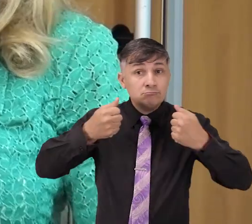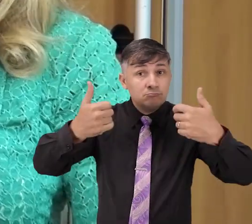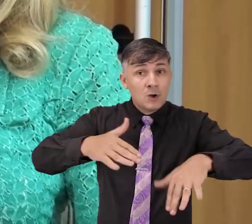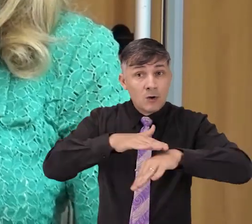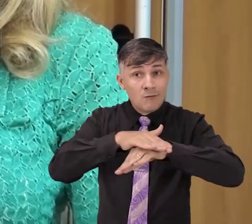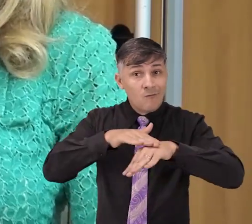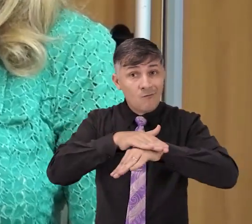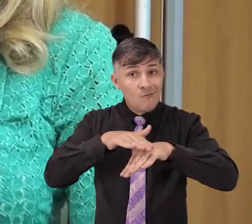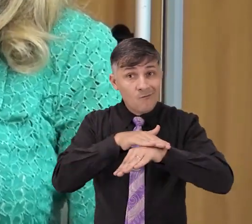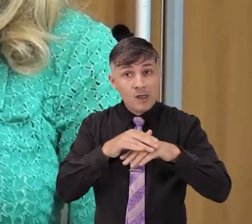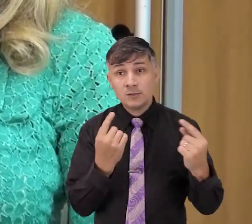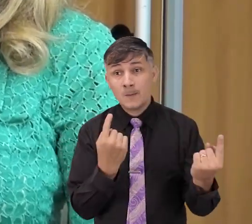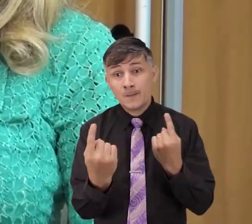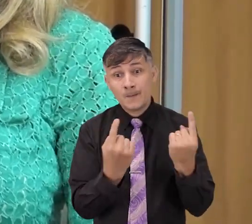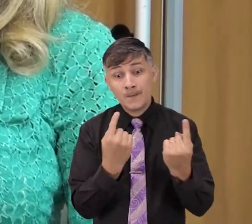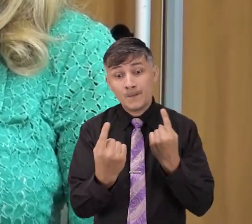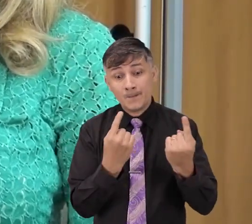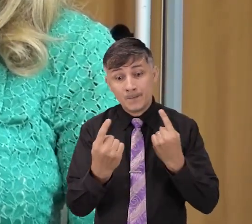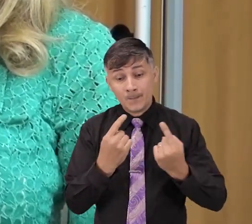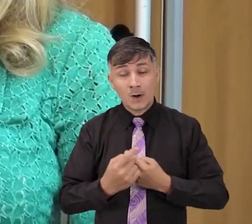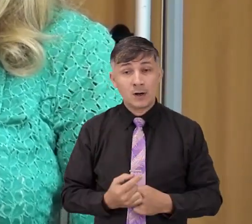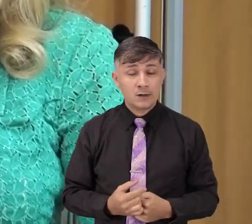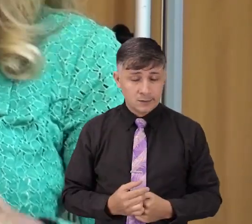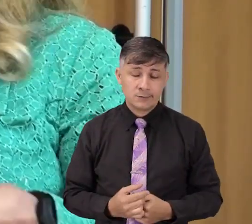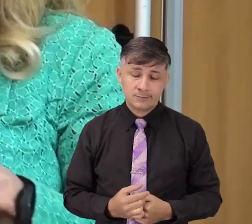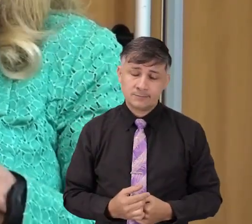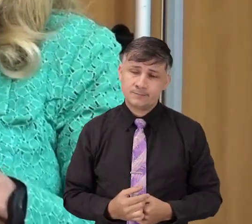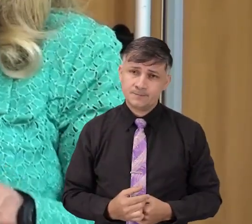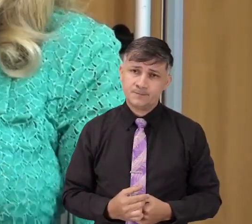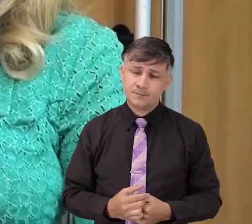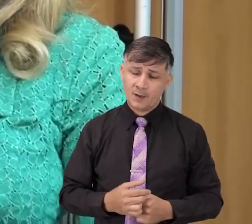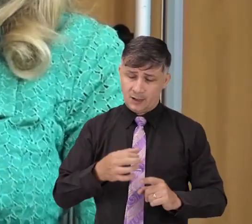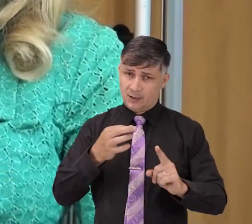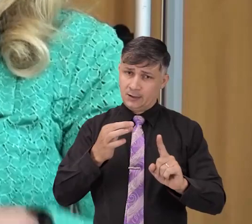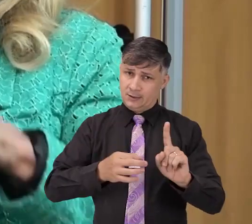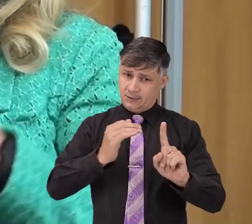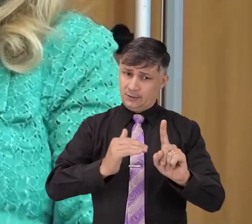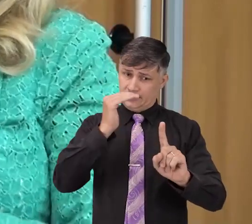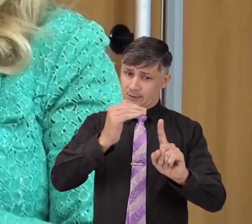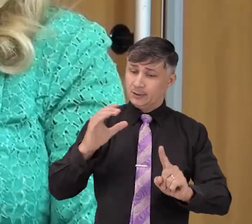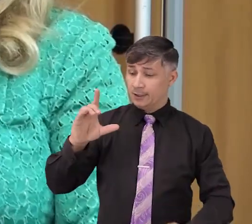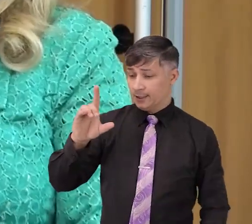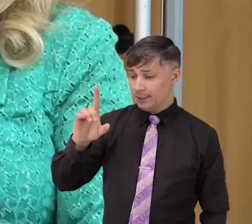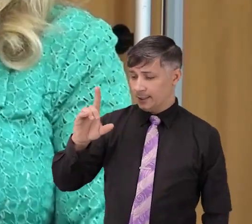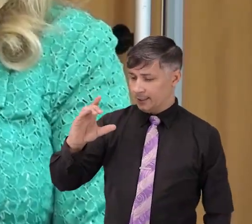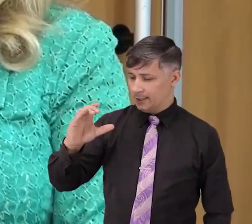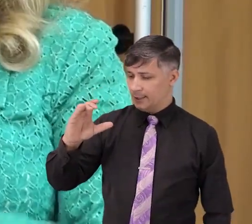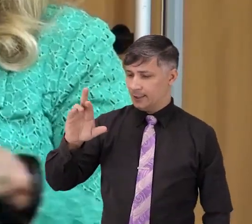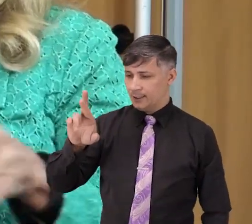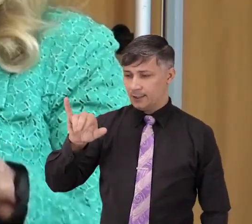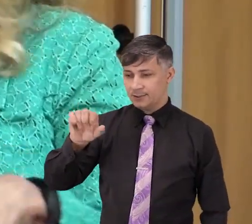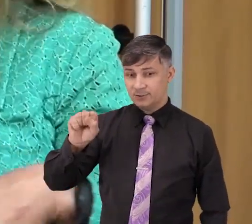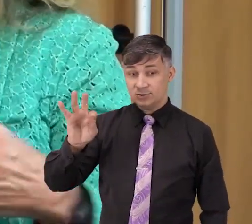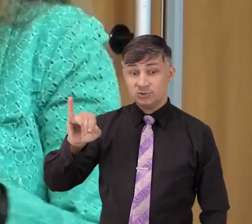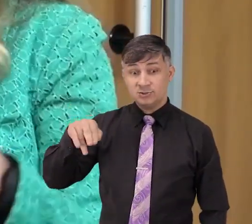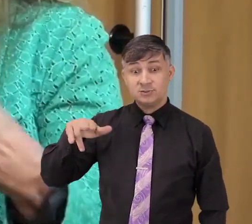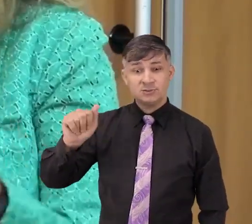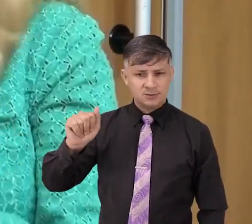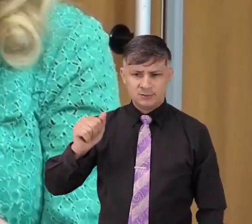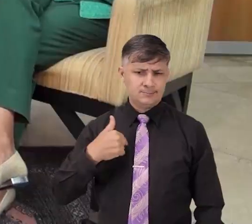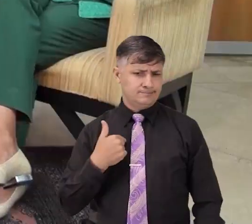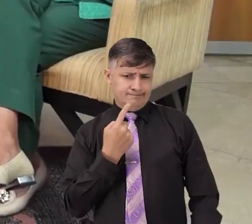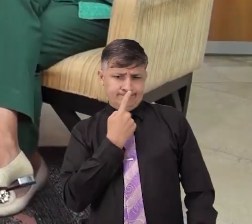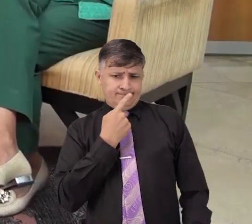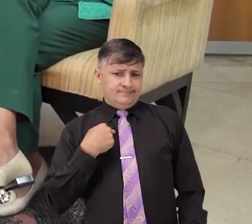essa minha conversa com Cristina, aí eu já ia falar desembargadora Cristina, com a Cristina, entendeu? E aí, ai gente,